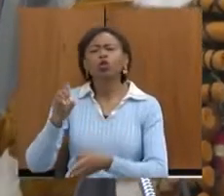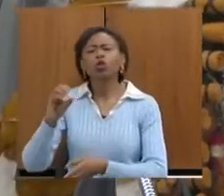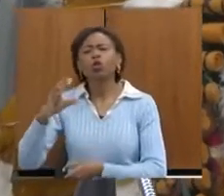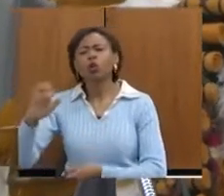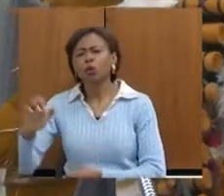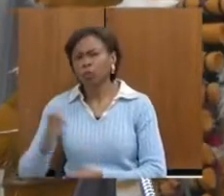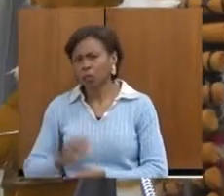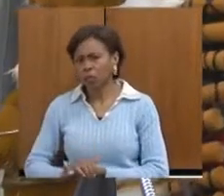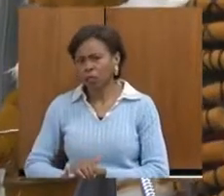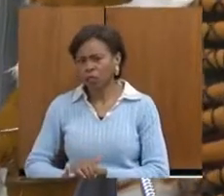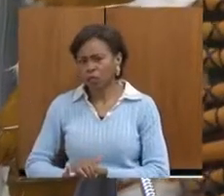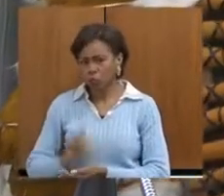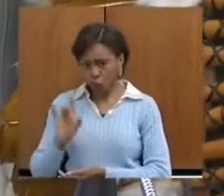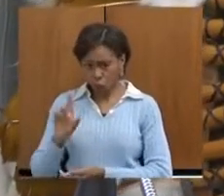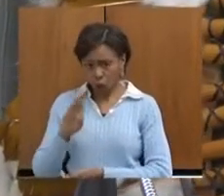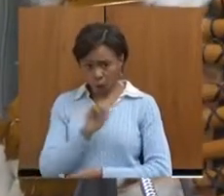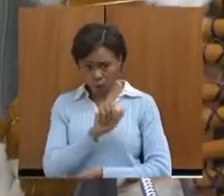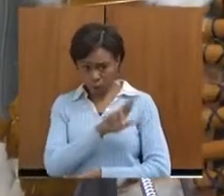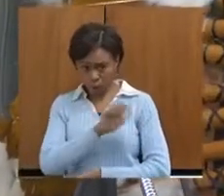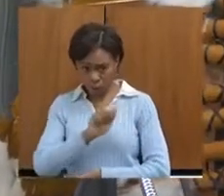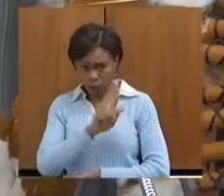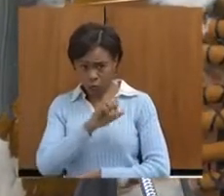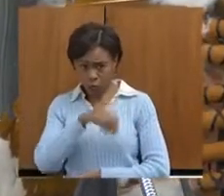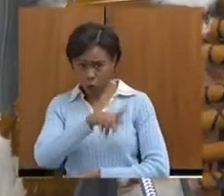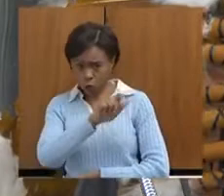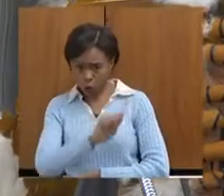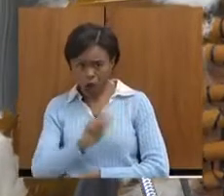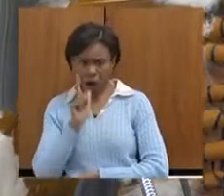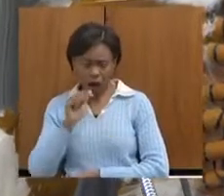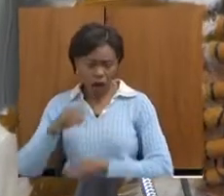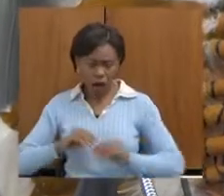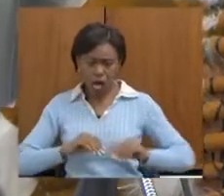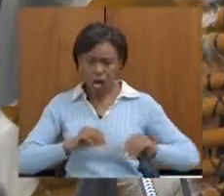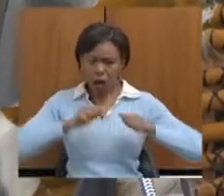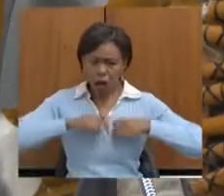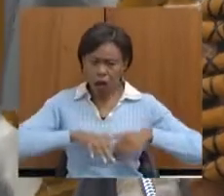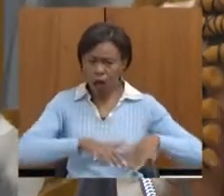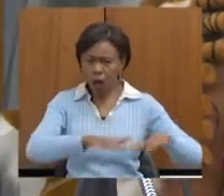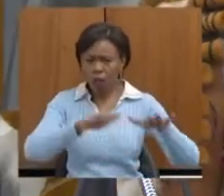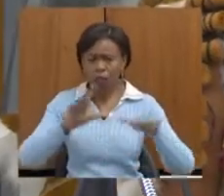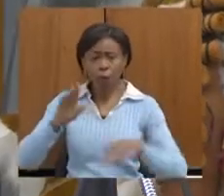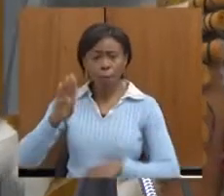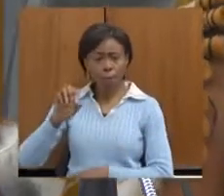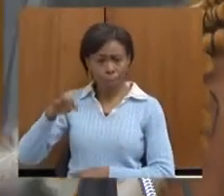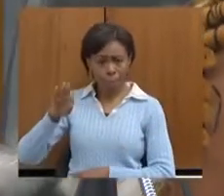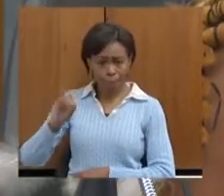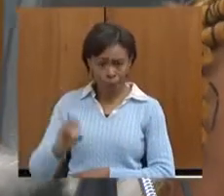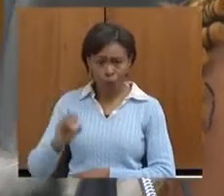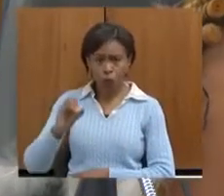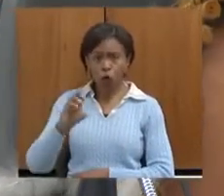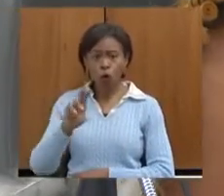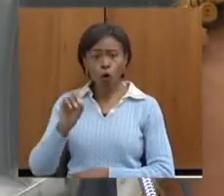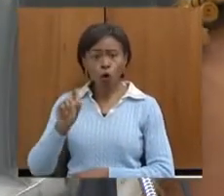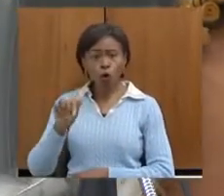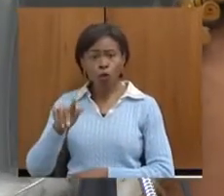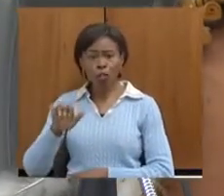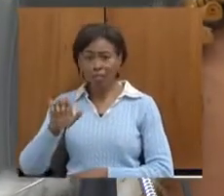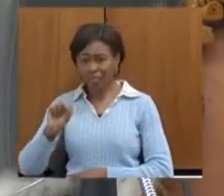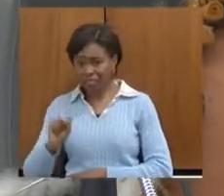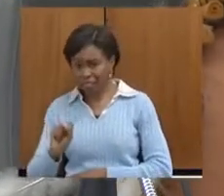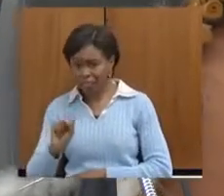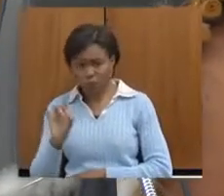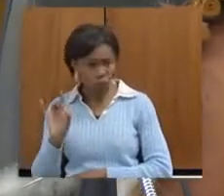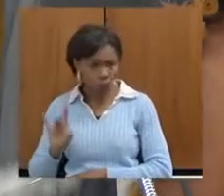entrou lá em barra longo A Mariana é só Bento Rodrigues olha só a foz do Rio Doce onde você fala mais né sobre regência ou é